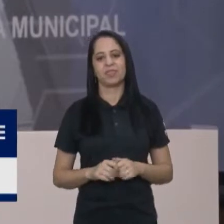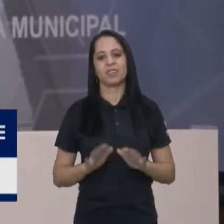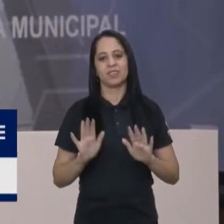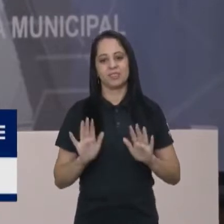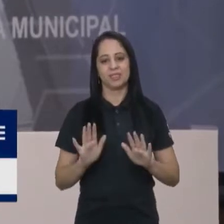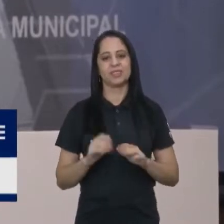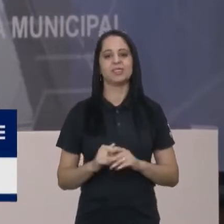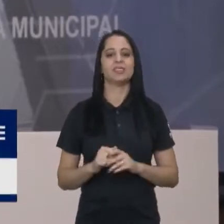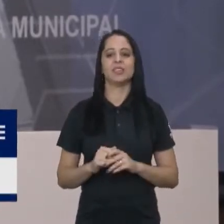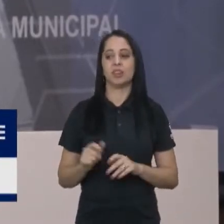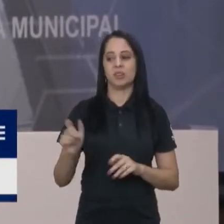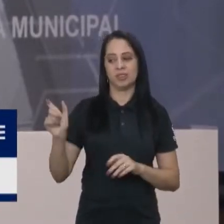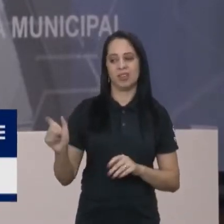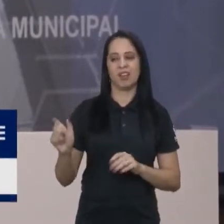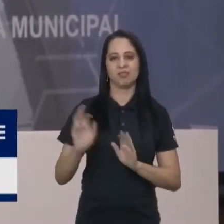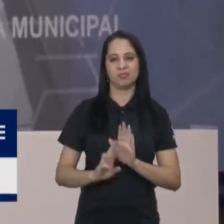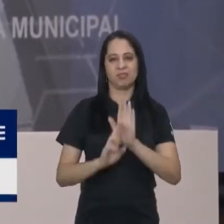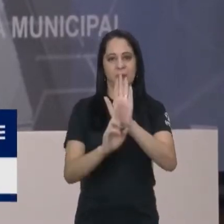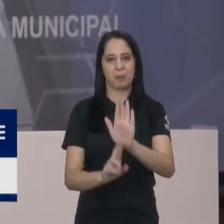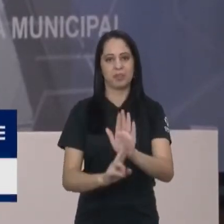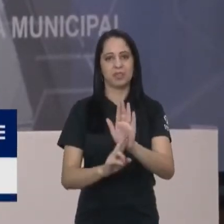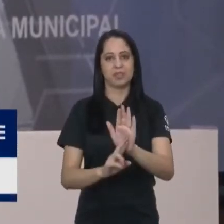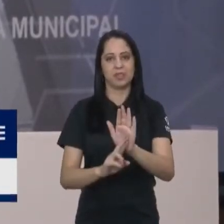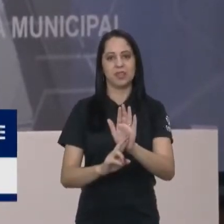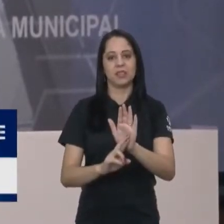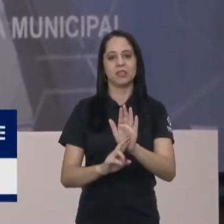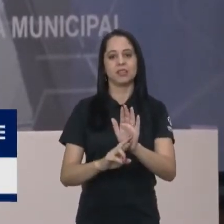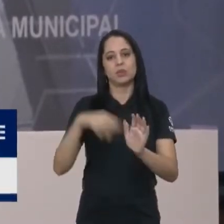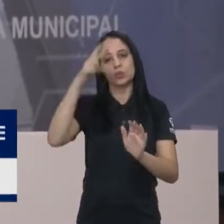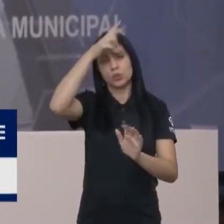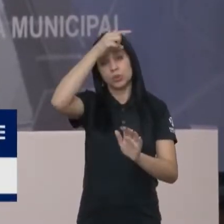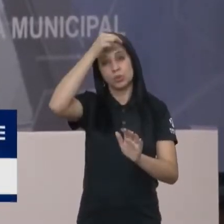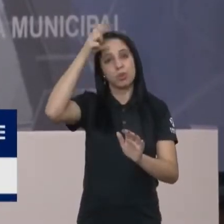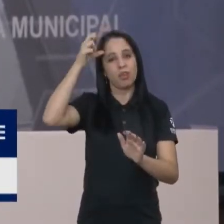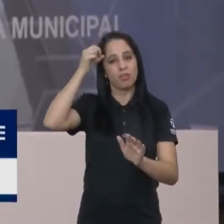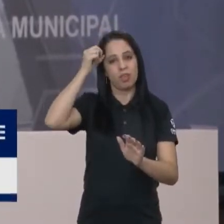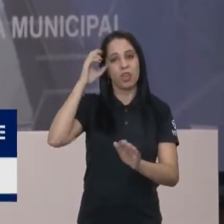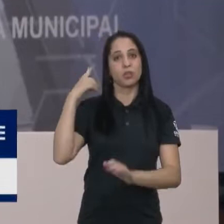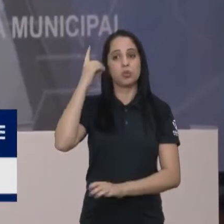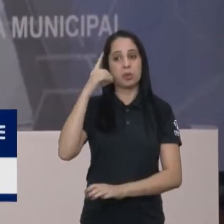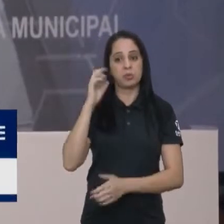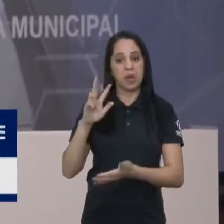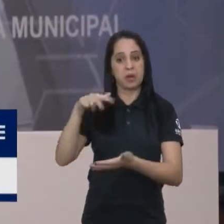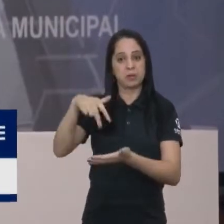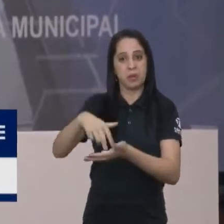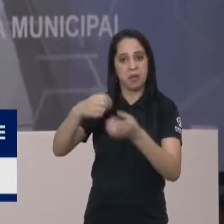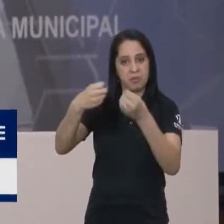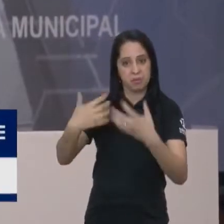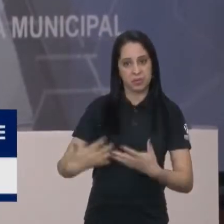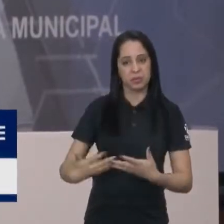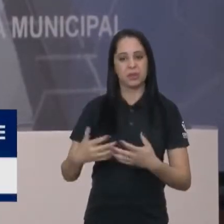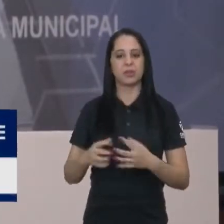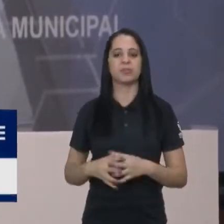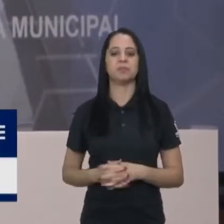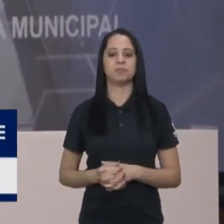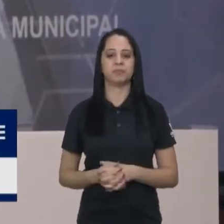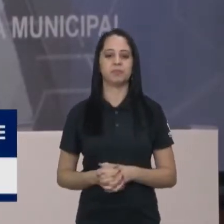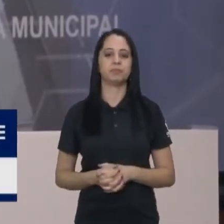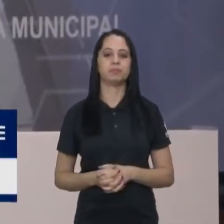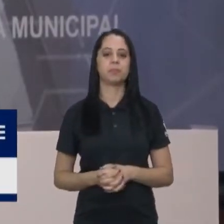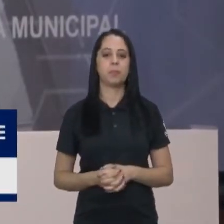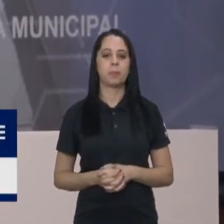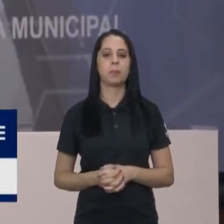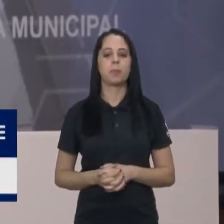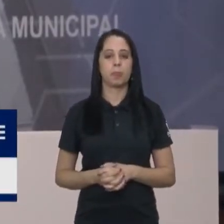representando os prefeitos, eu acho que o nosso deputado vai poder falar muito aí do nosso homenageado hoje.